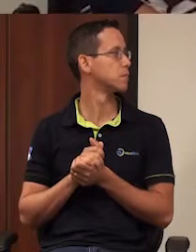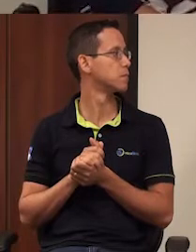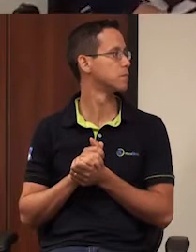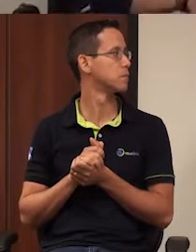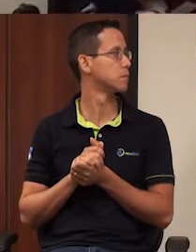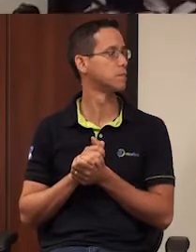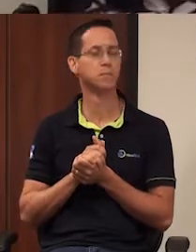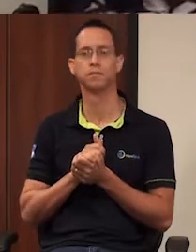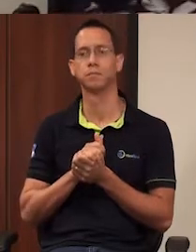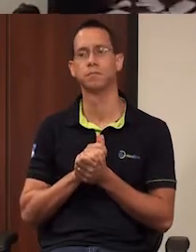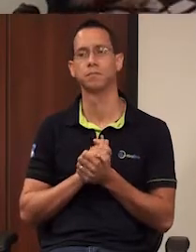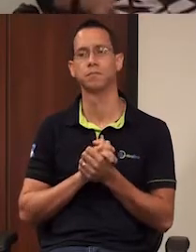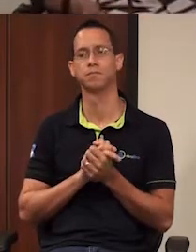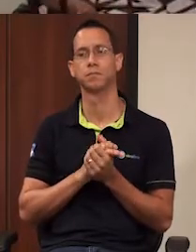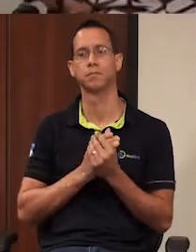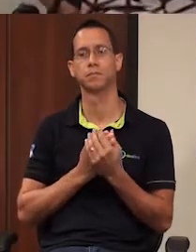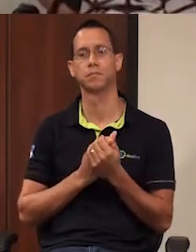Bom, é